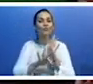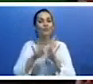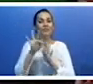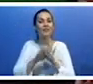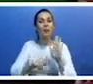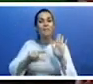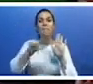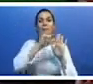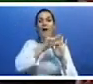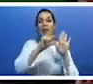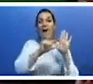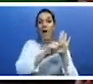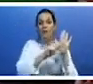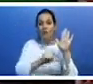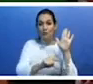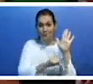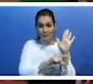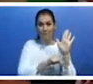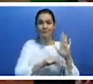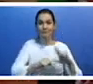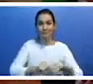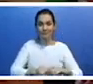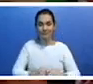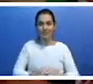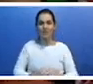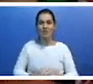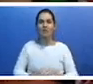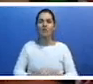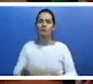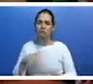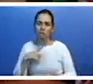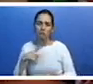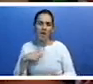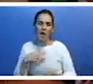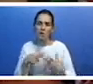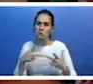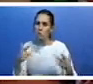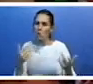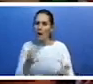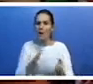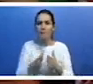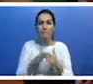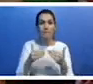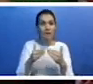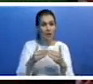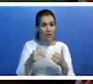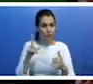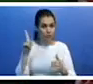parágrafos, como pede aqui, tá? Seguimos o que está pedindo.